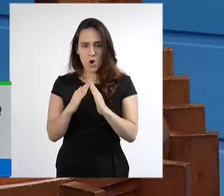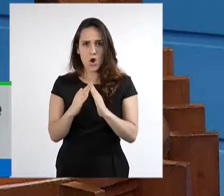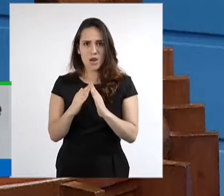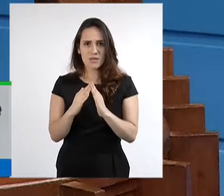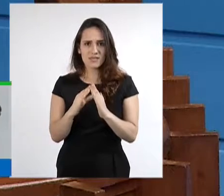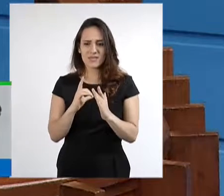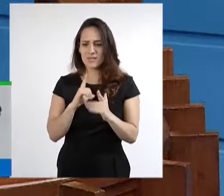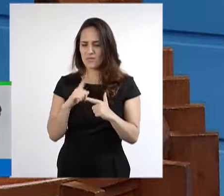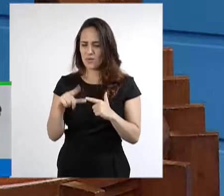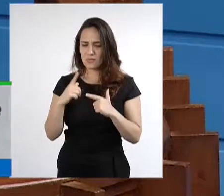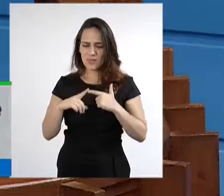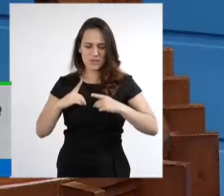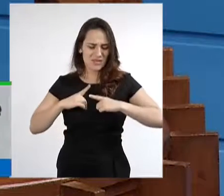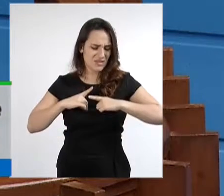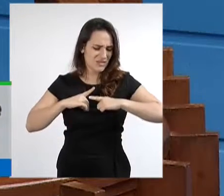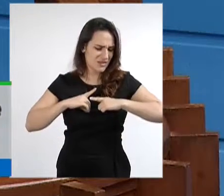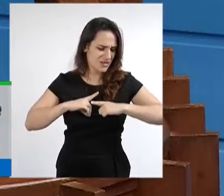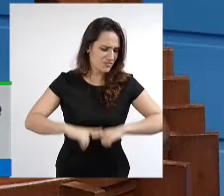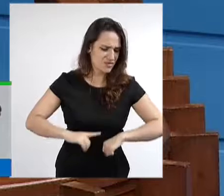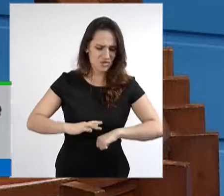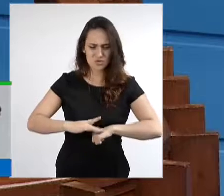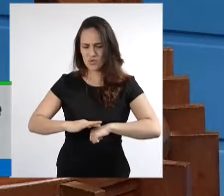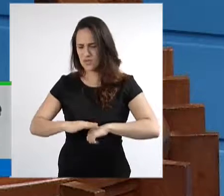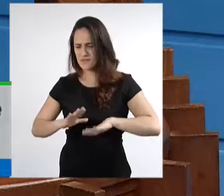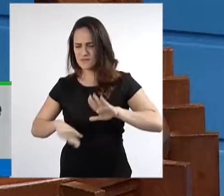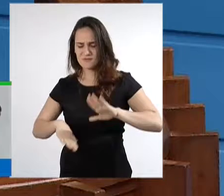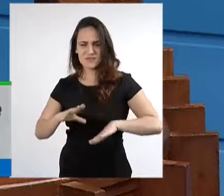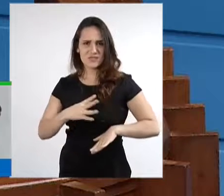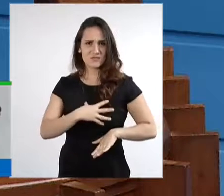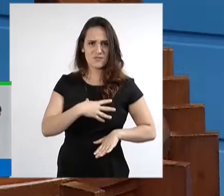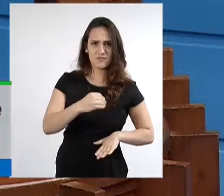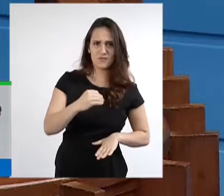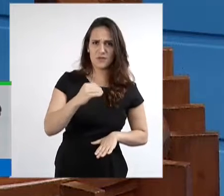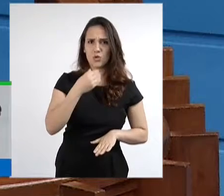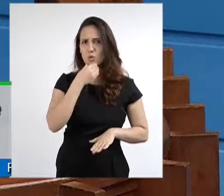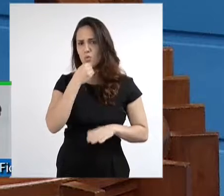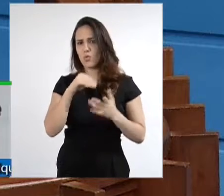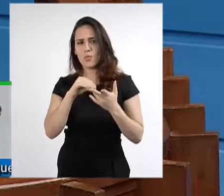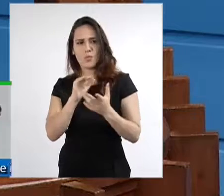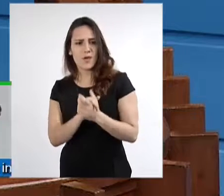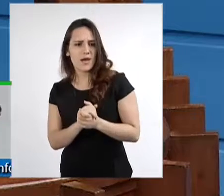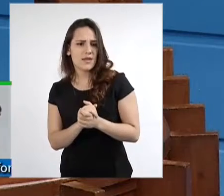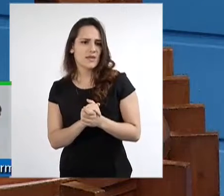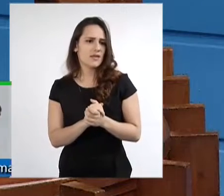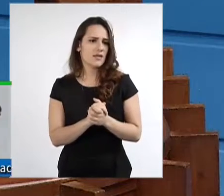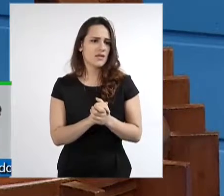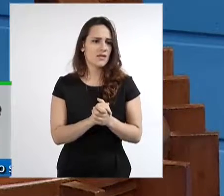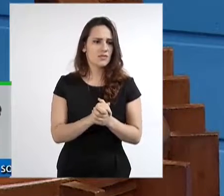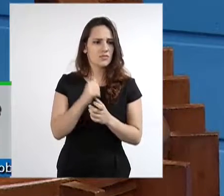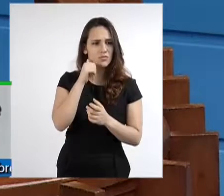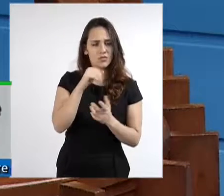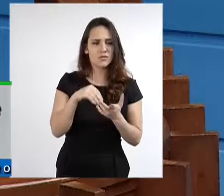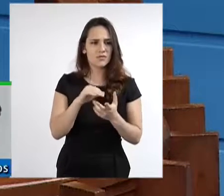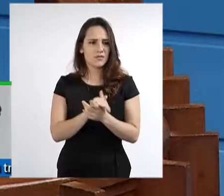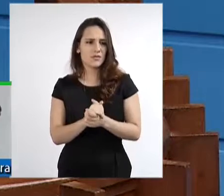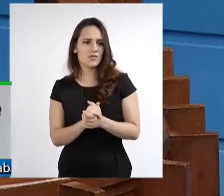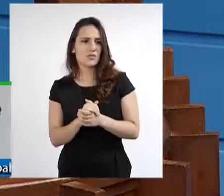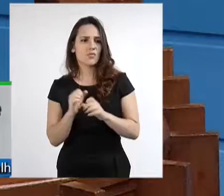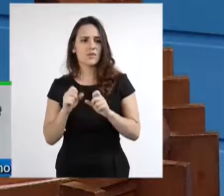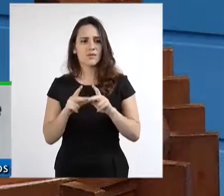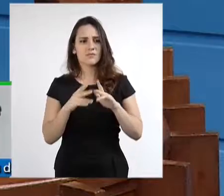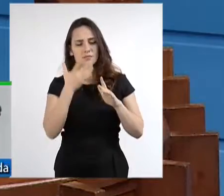sequelados, deprimidos, o filho e a nora, ou a filha e o genro trabalhando, essa pessoa